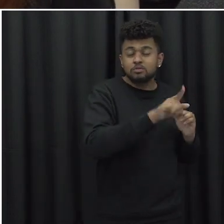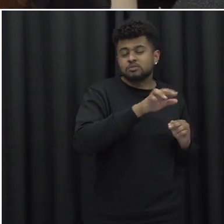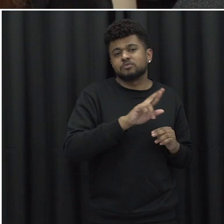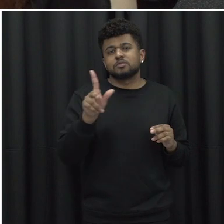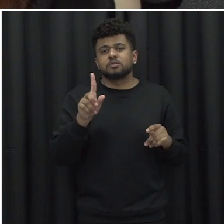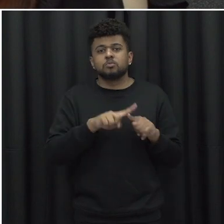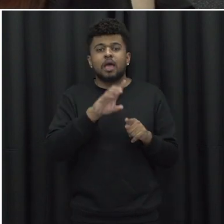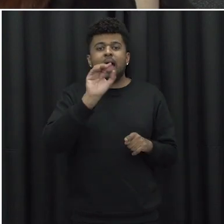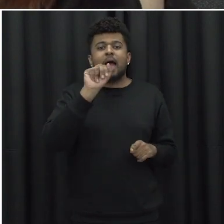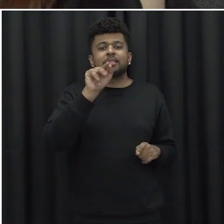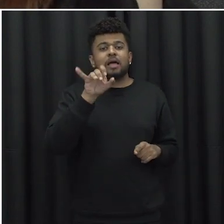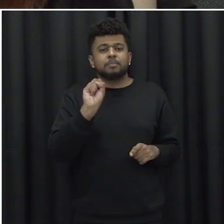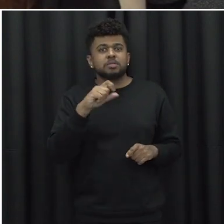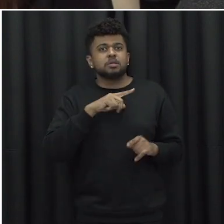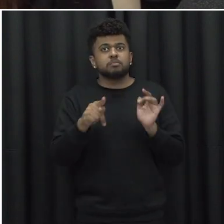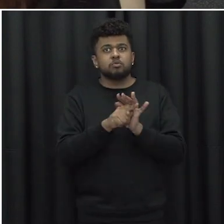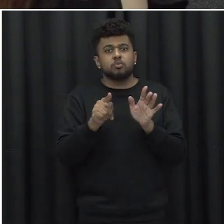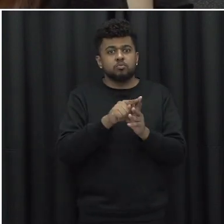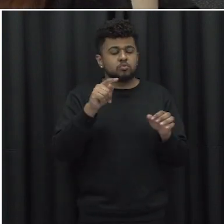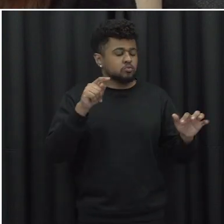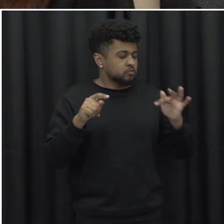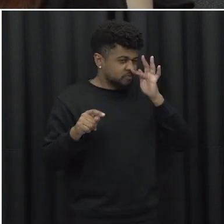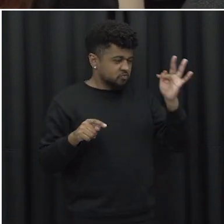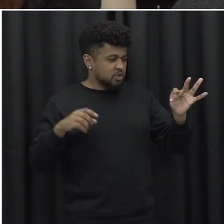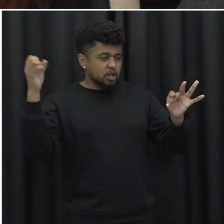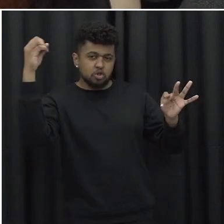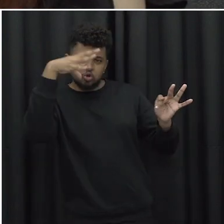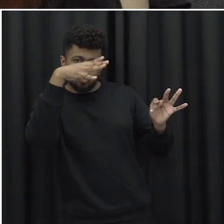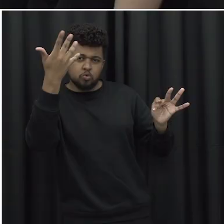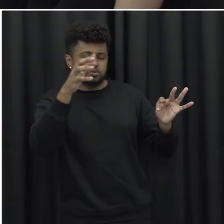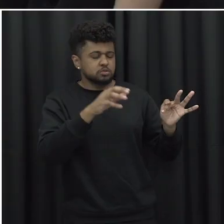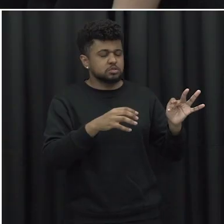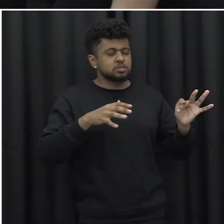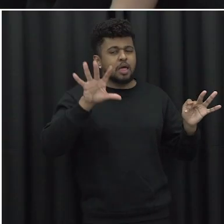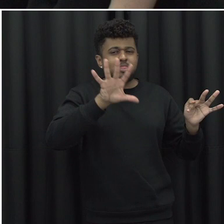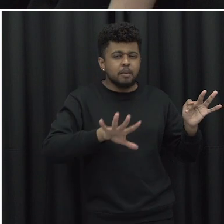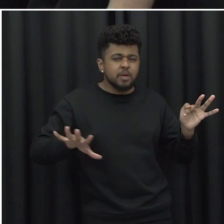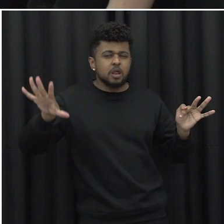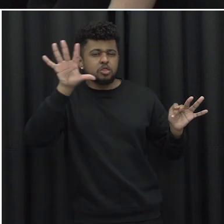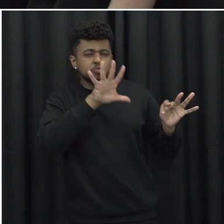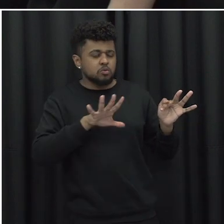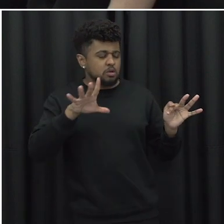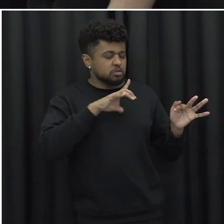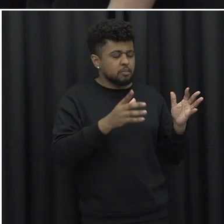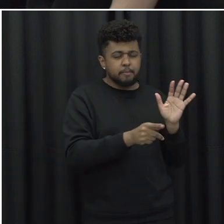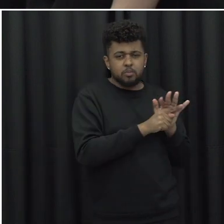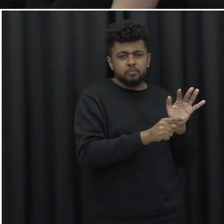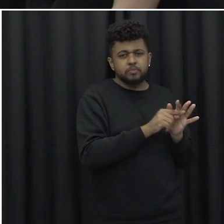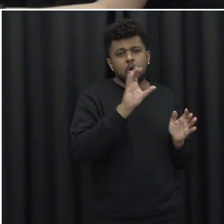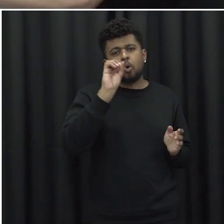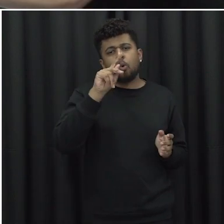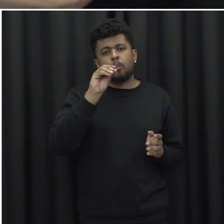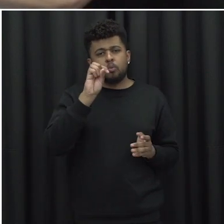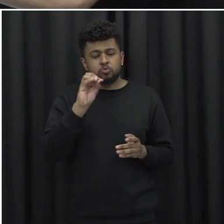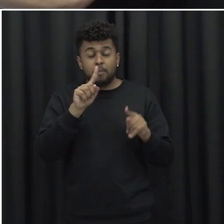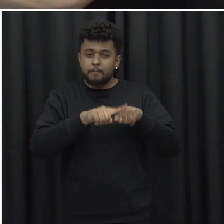a cannabis tem essa questão em relação à luz e à temperatura, né, que auxilia na degradação dos seus compostos. Então, se